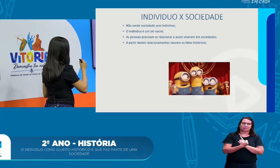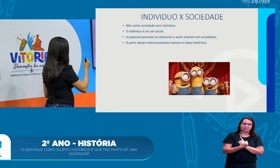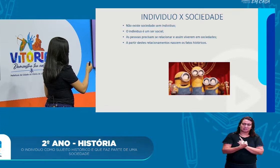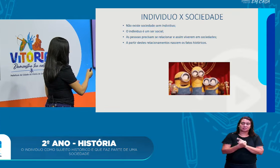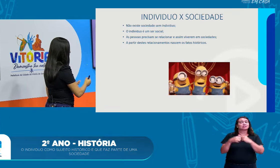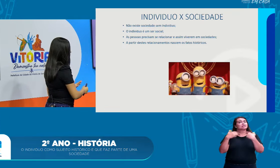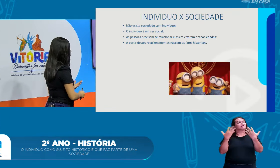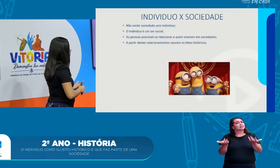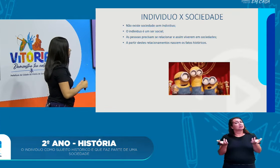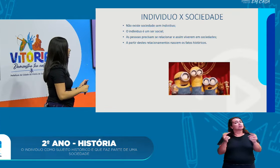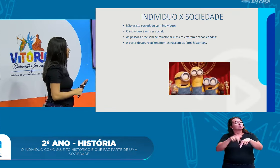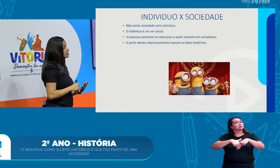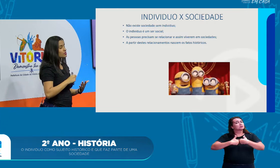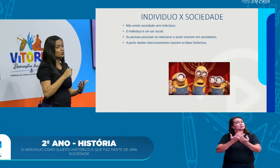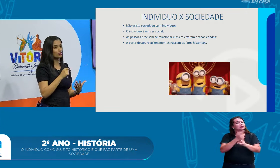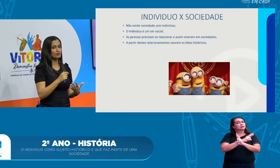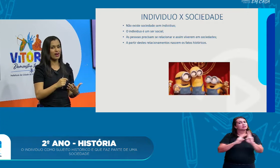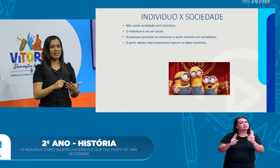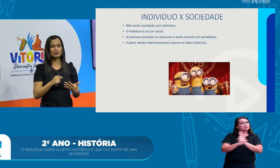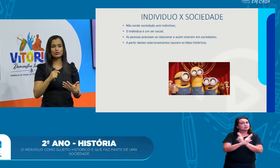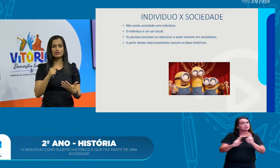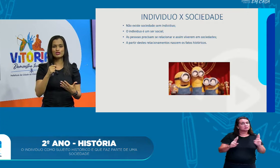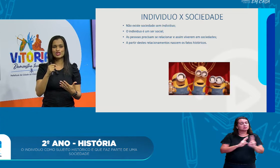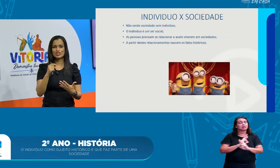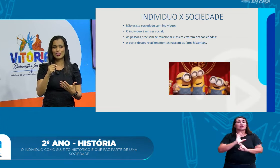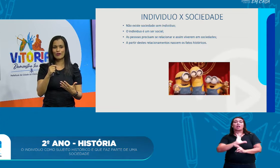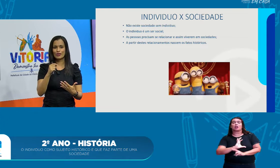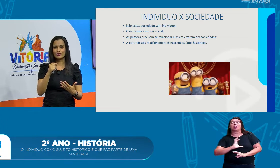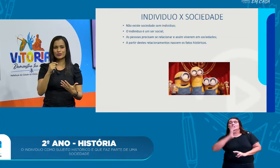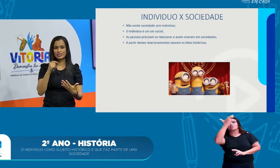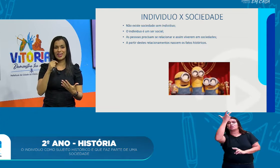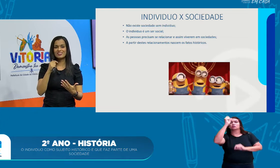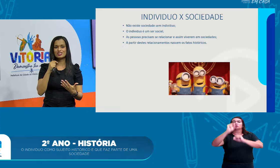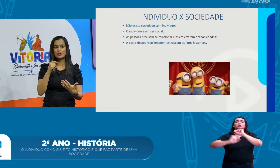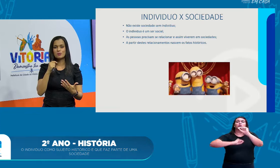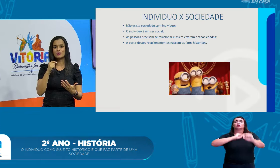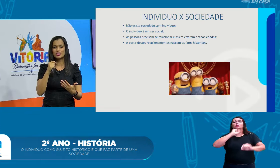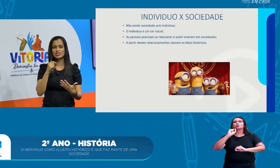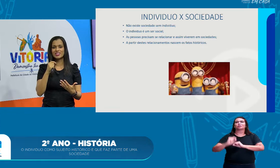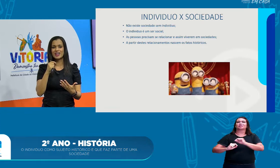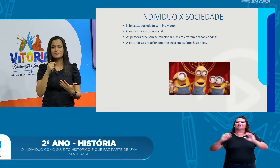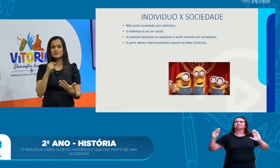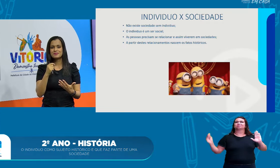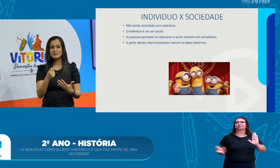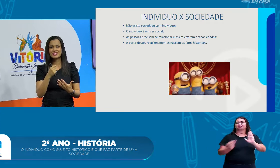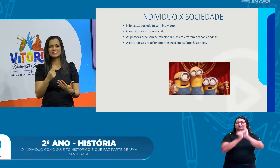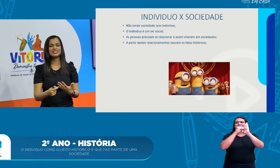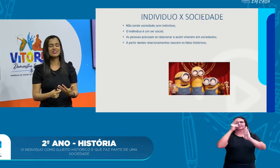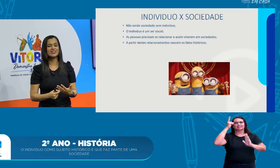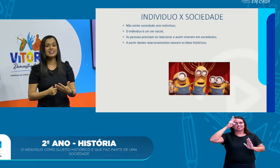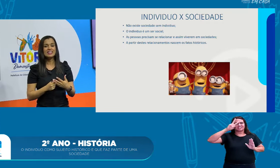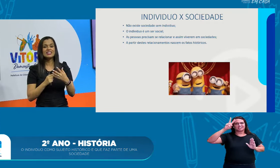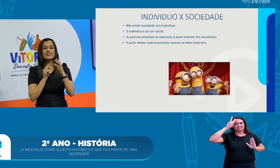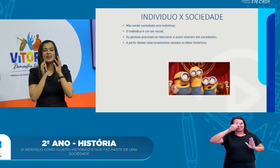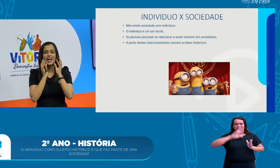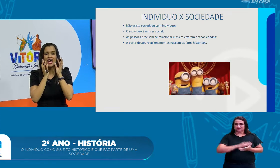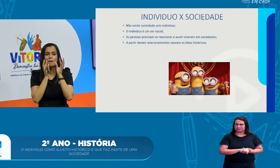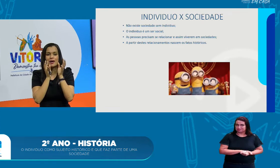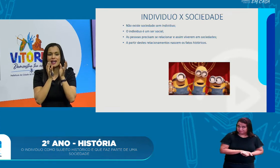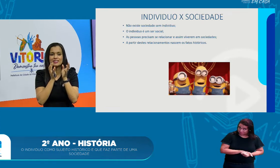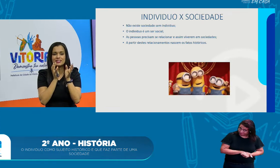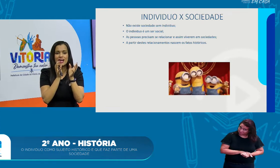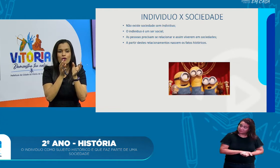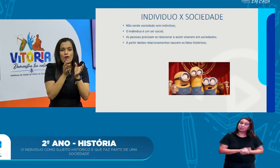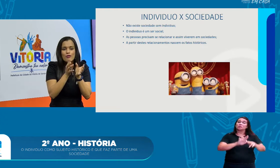desses relacionamentos, nascem os fatos históricos. Eita, chegou no ponto que eu queria. Pessoal, então é